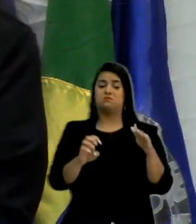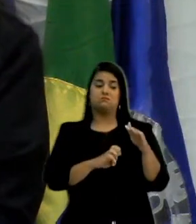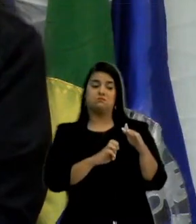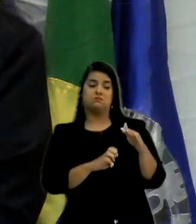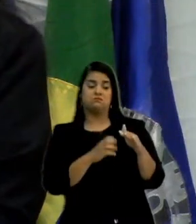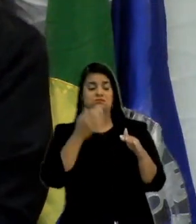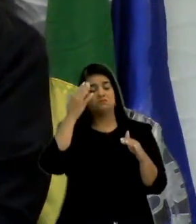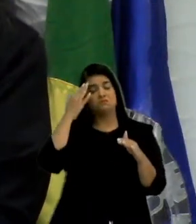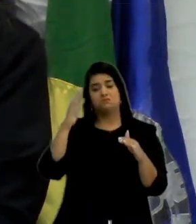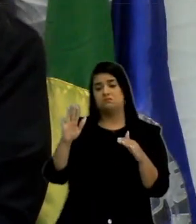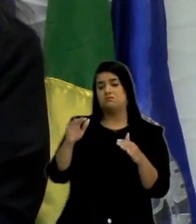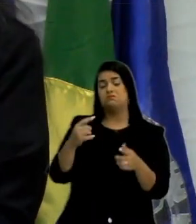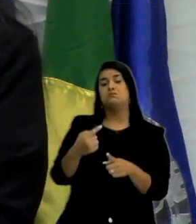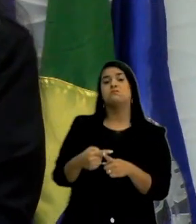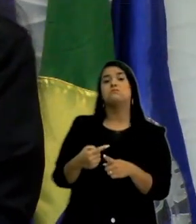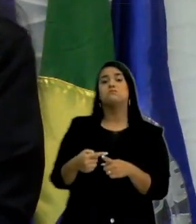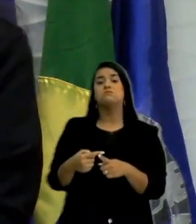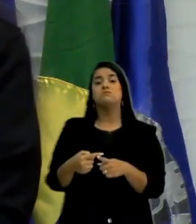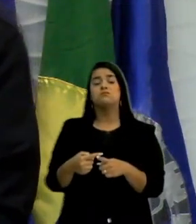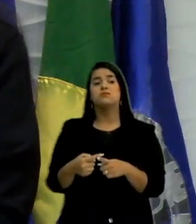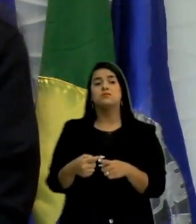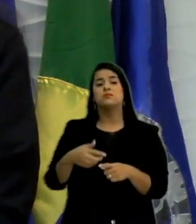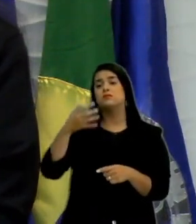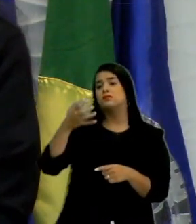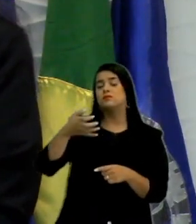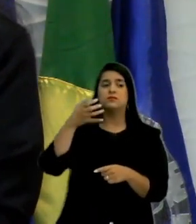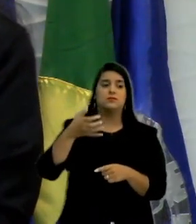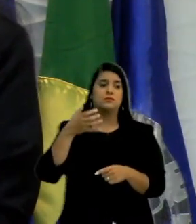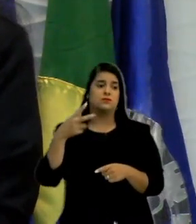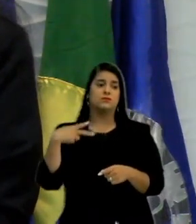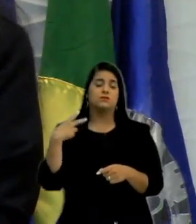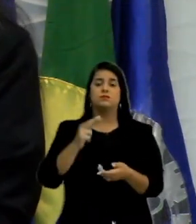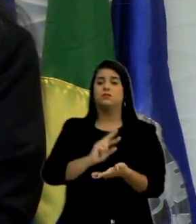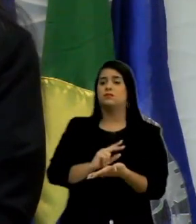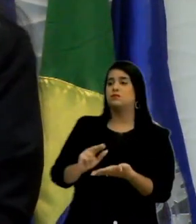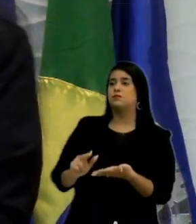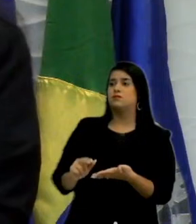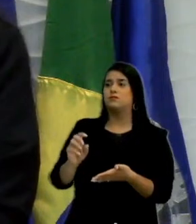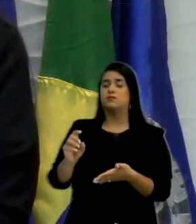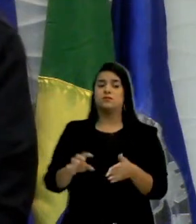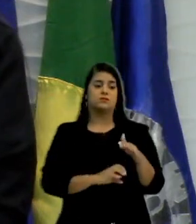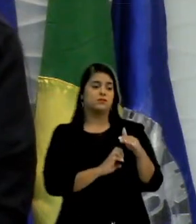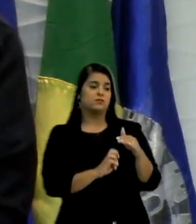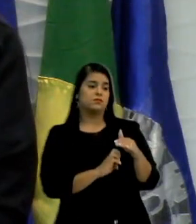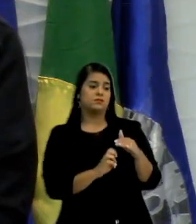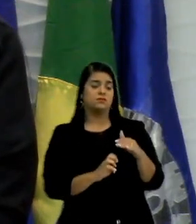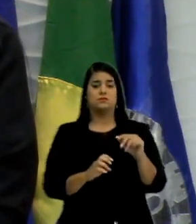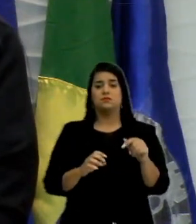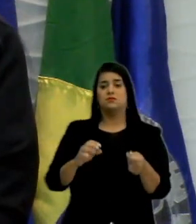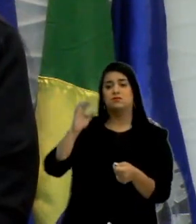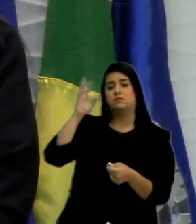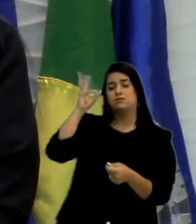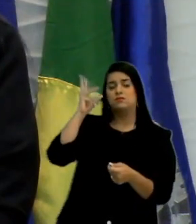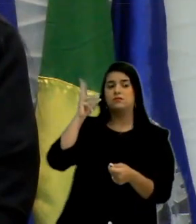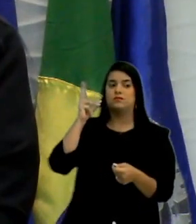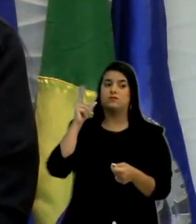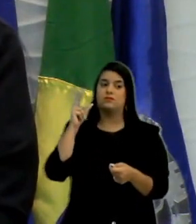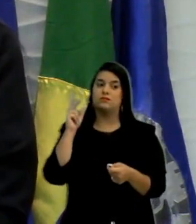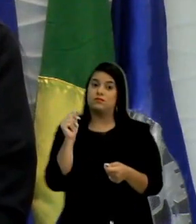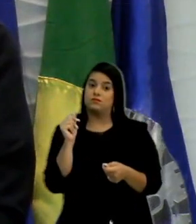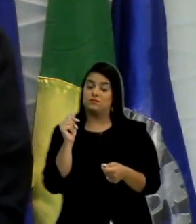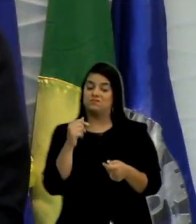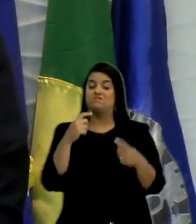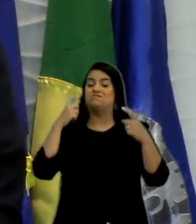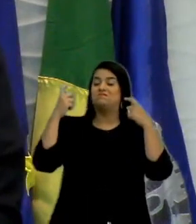quê. O discurso desses vereadores só é o empresário Zé Almeida, o empresário Zé Almeida. O empresário está incomodando, viu?